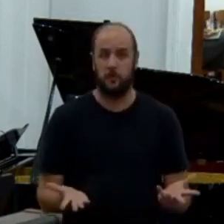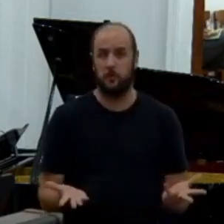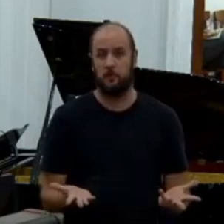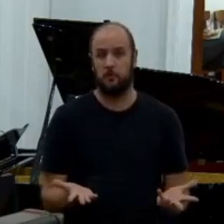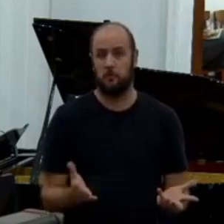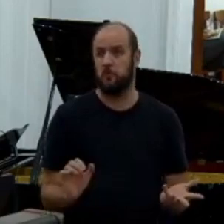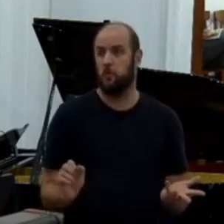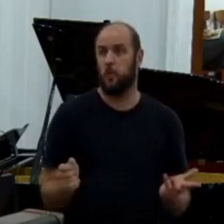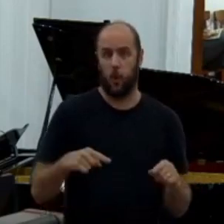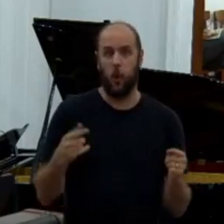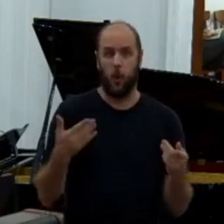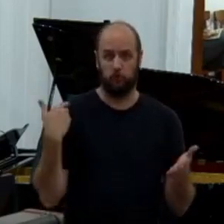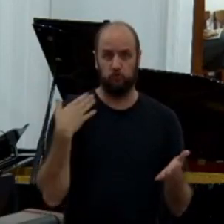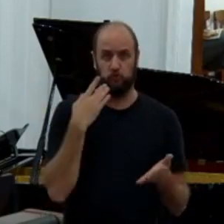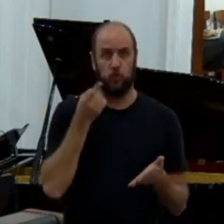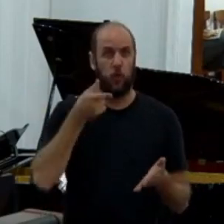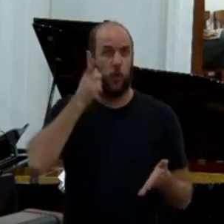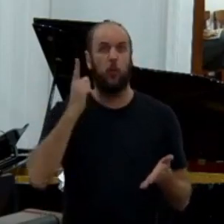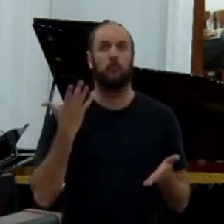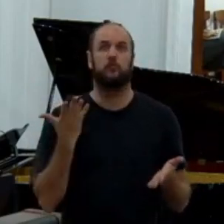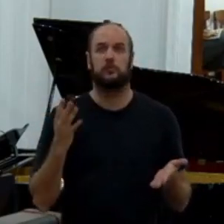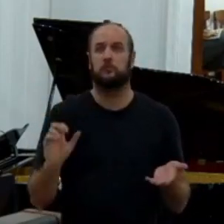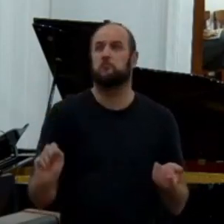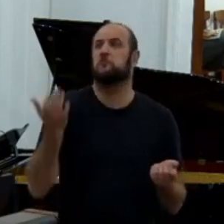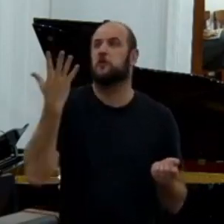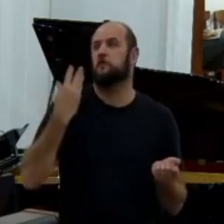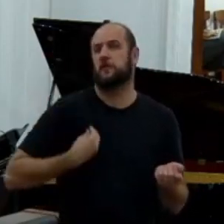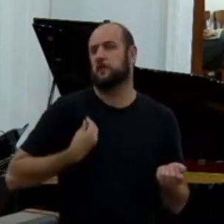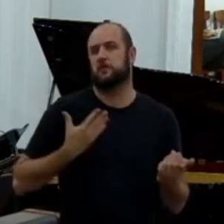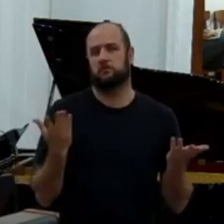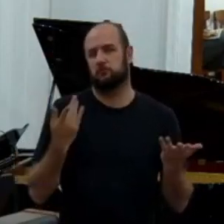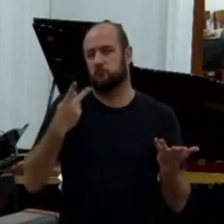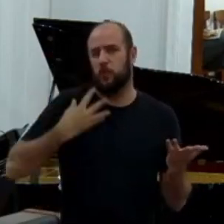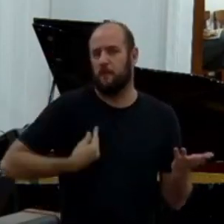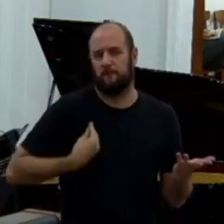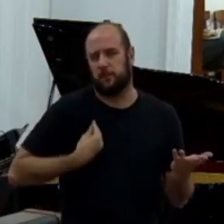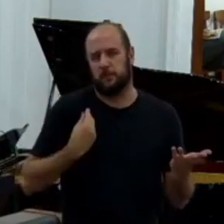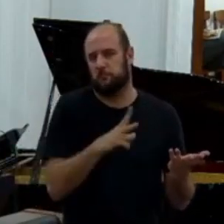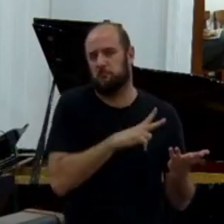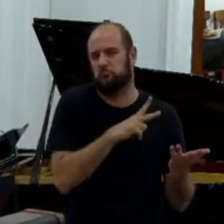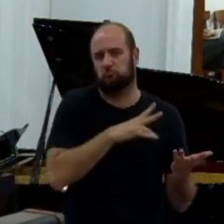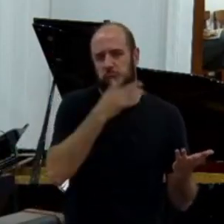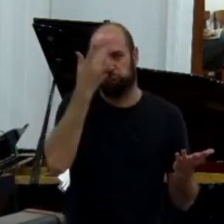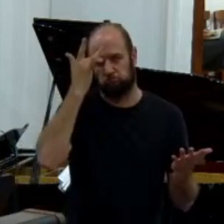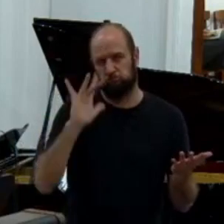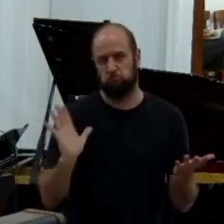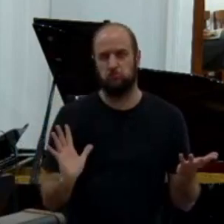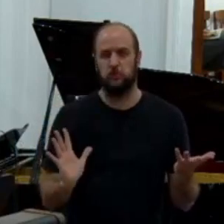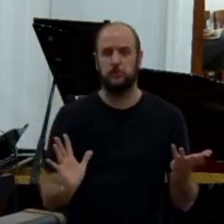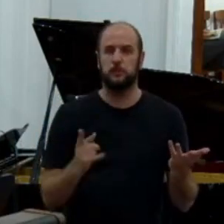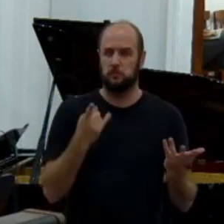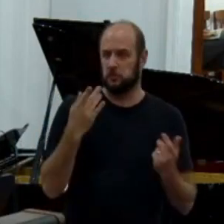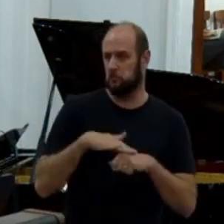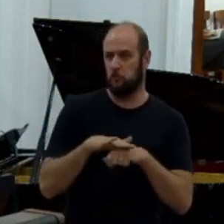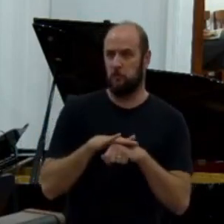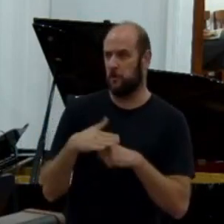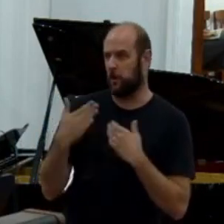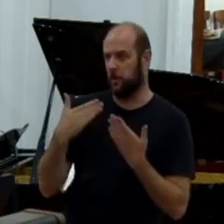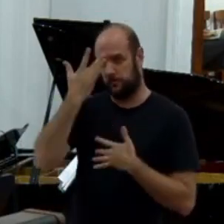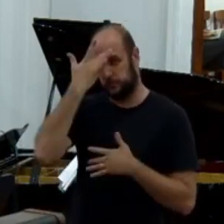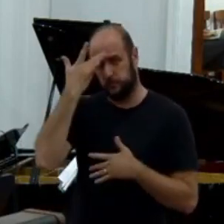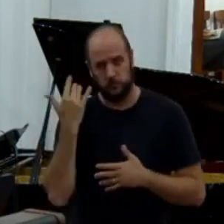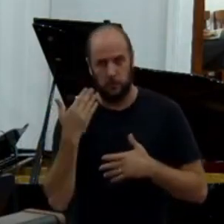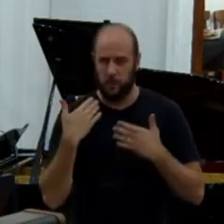Algo aconteceu ontem na sua vida, ao estar conversando com alguém